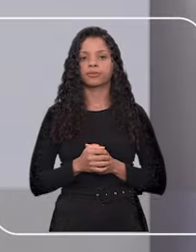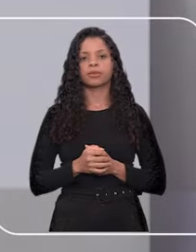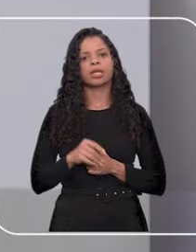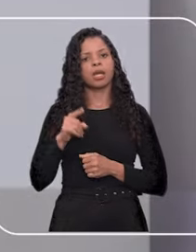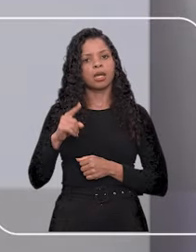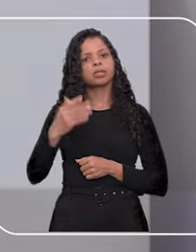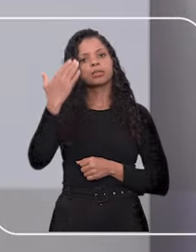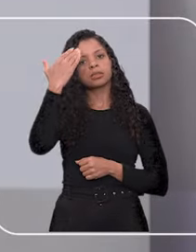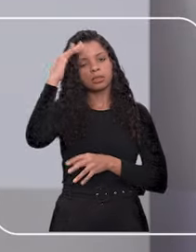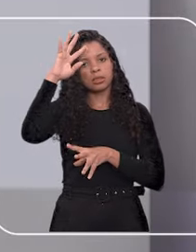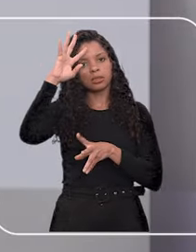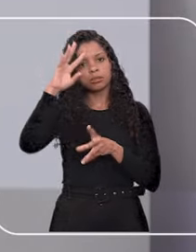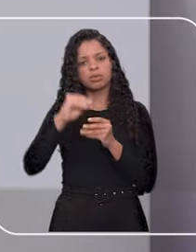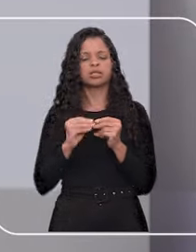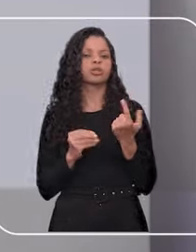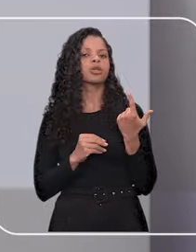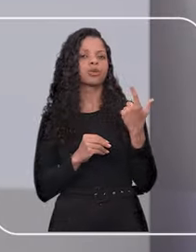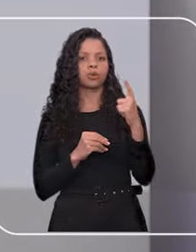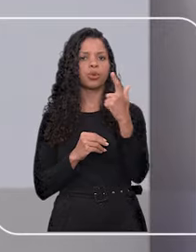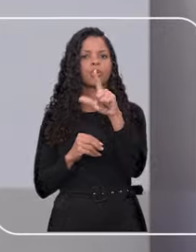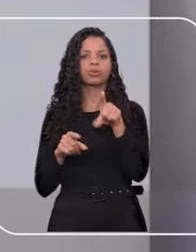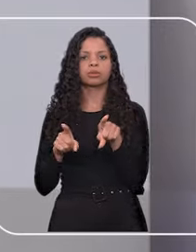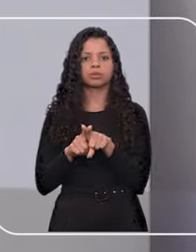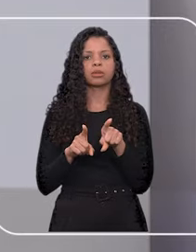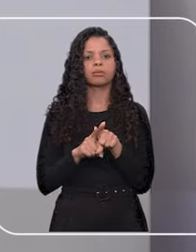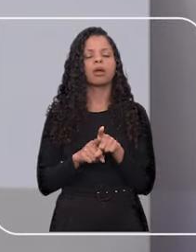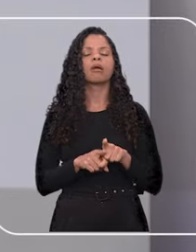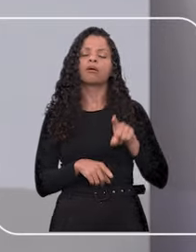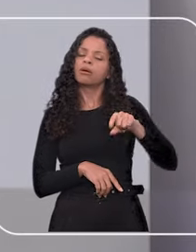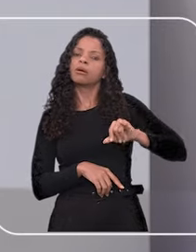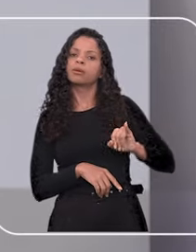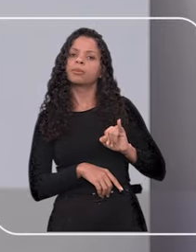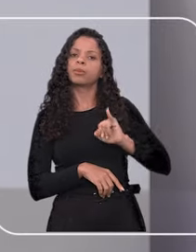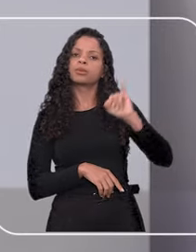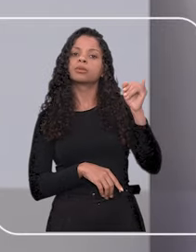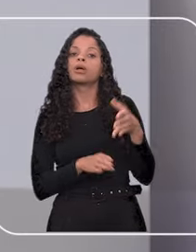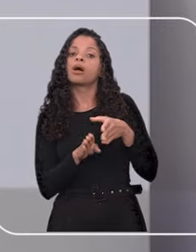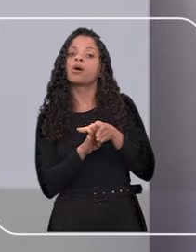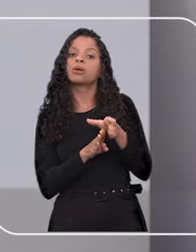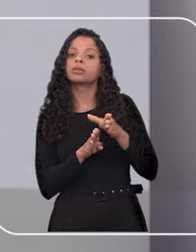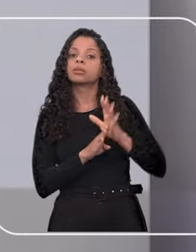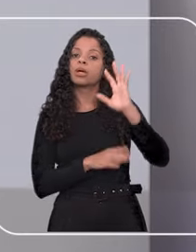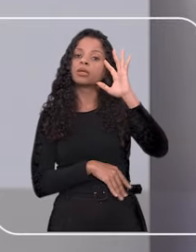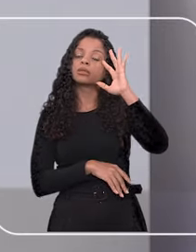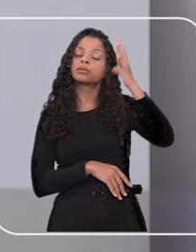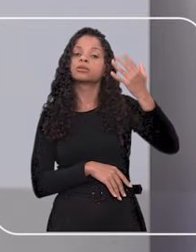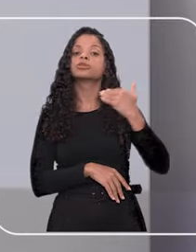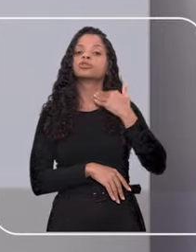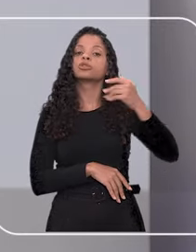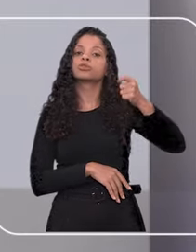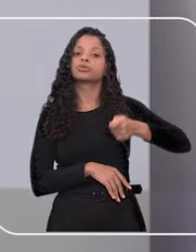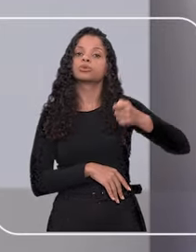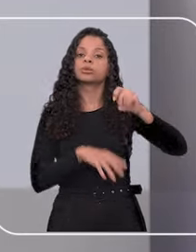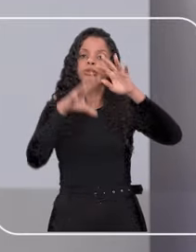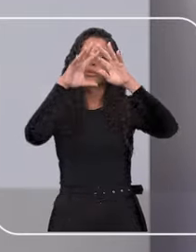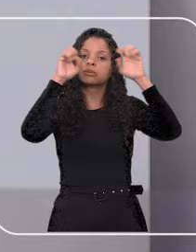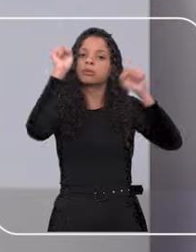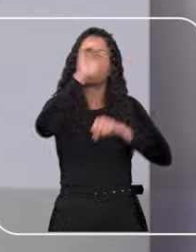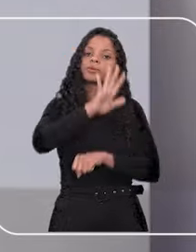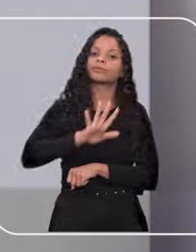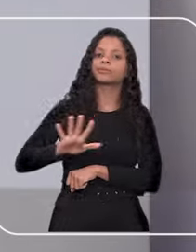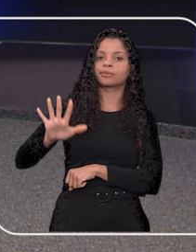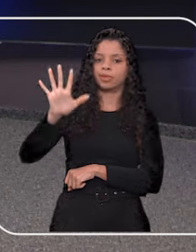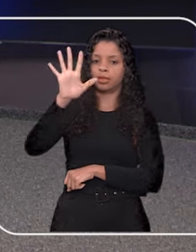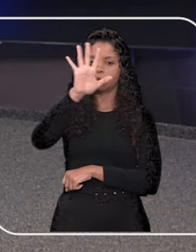e outros entendimentos do STJ são importantes para orientar as decisões de juízes e tribunais em todo o